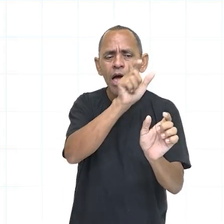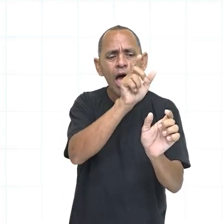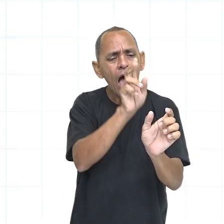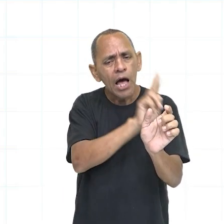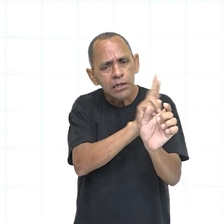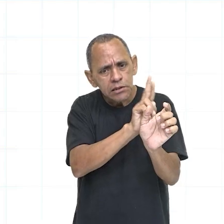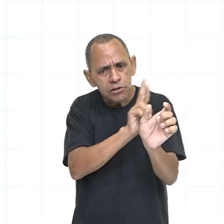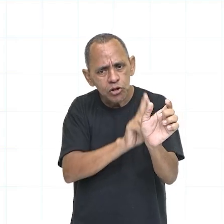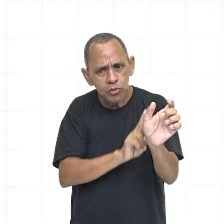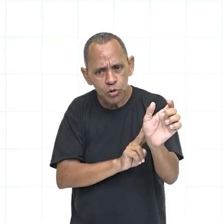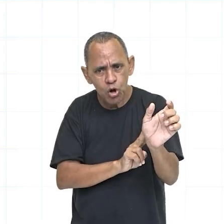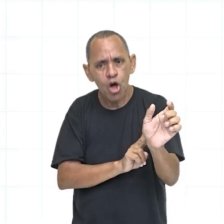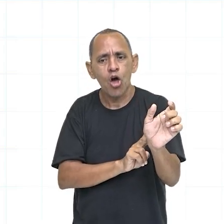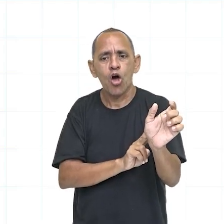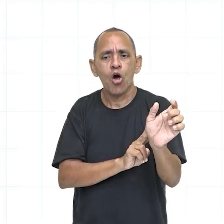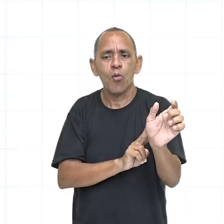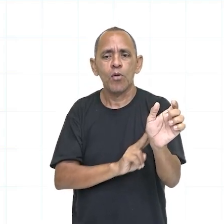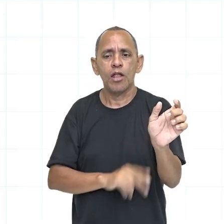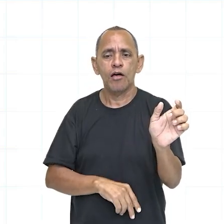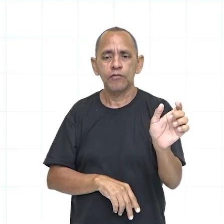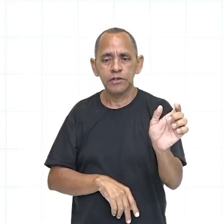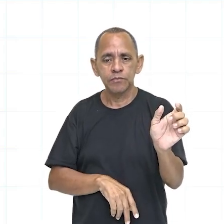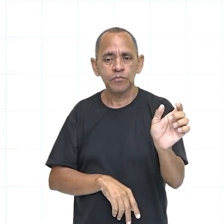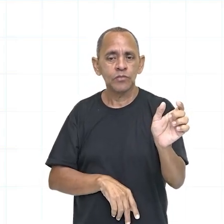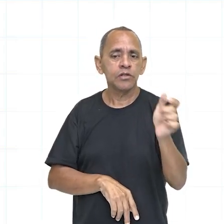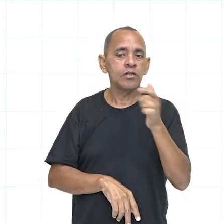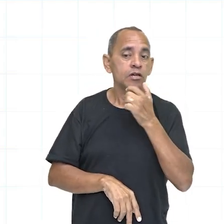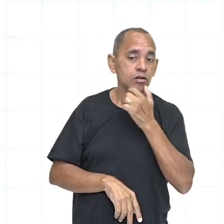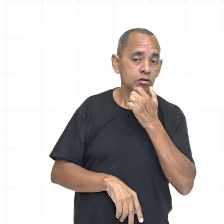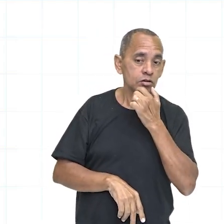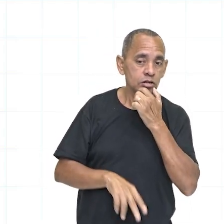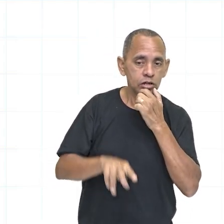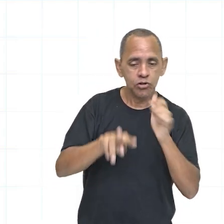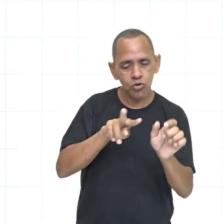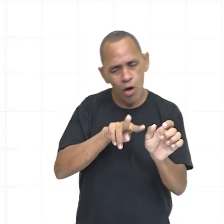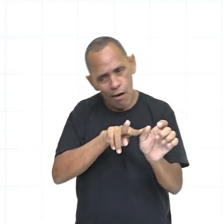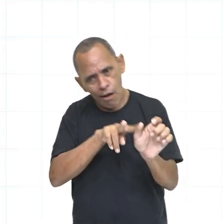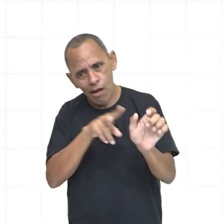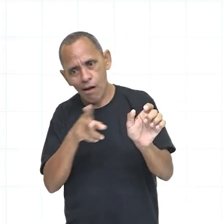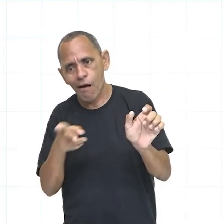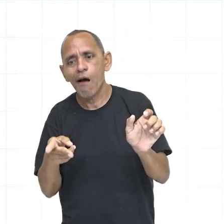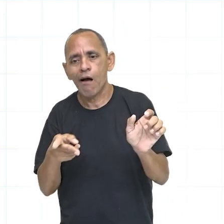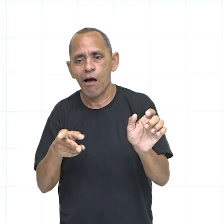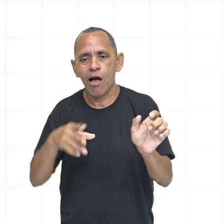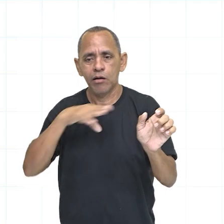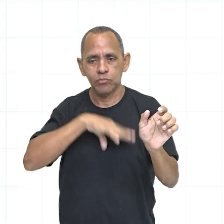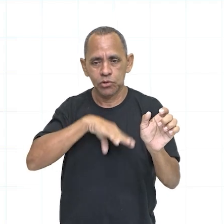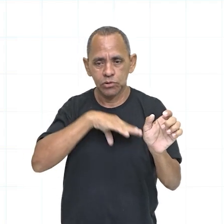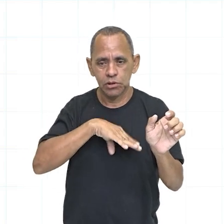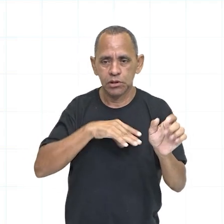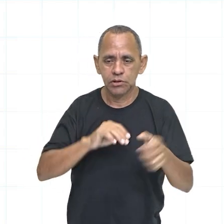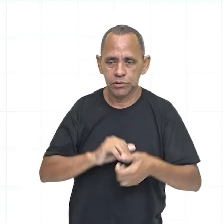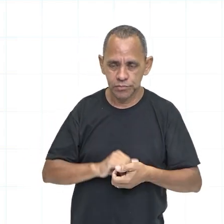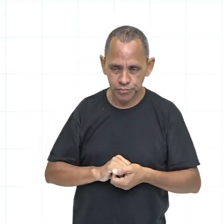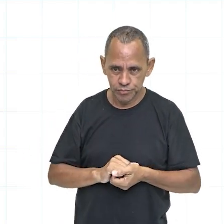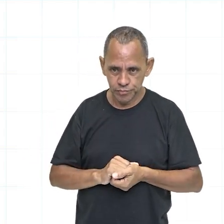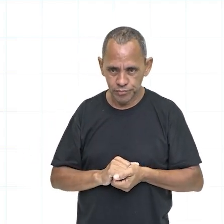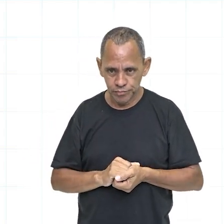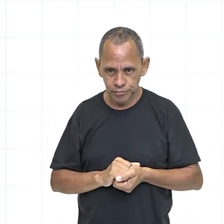Even though. Even though. Mesmo que, embora. Então, a família do though aí, não